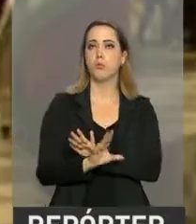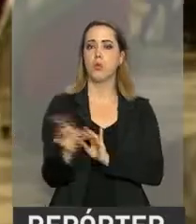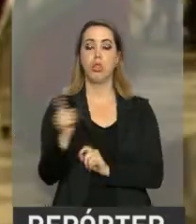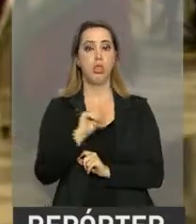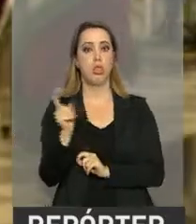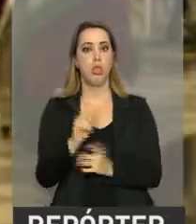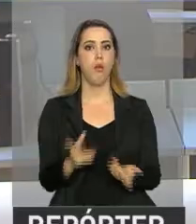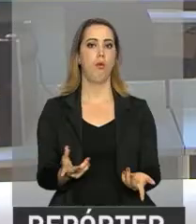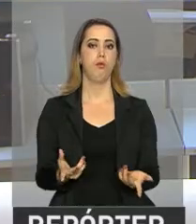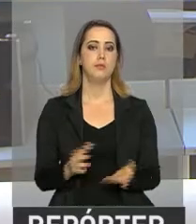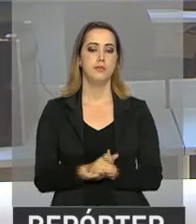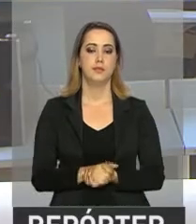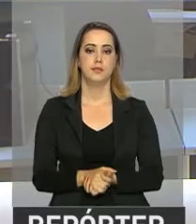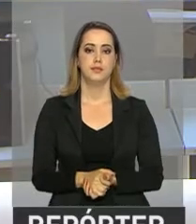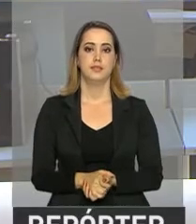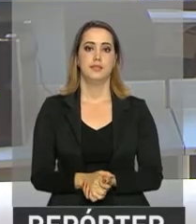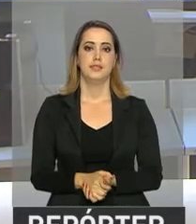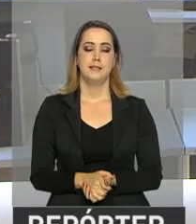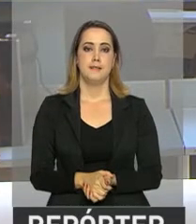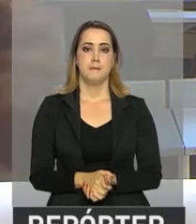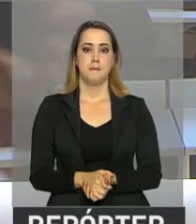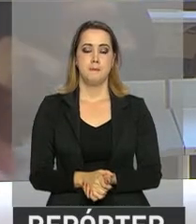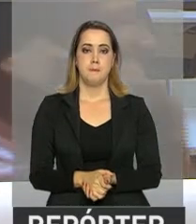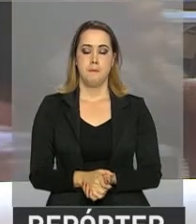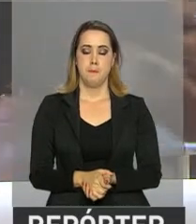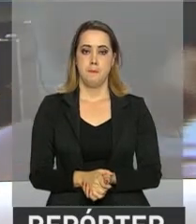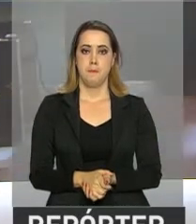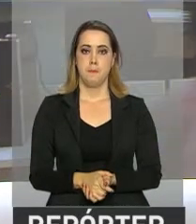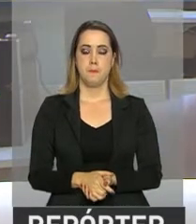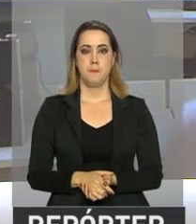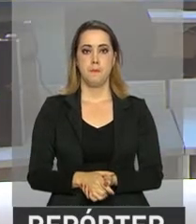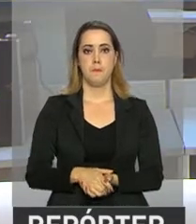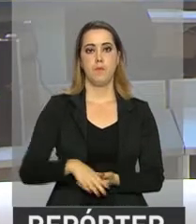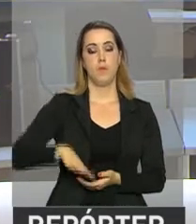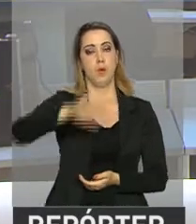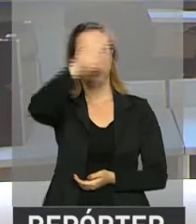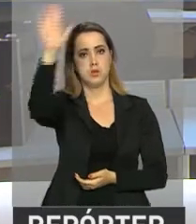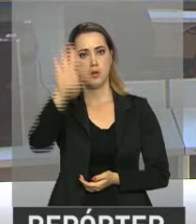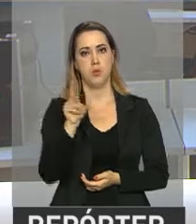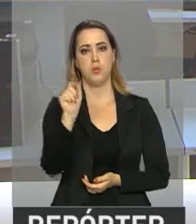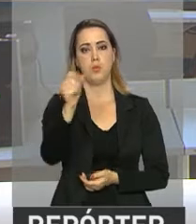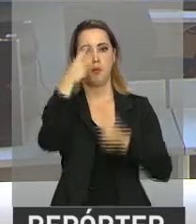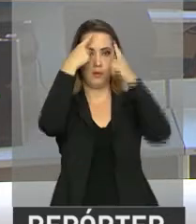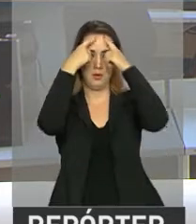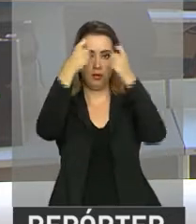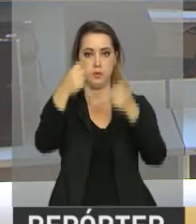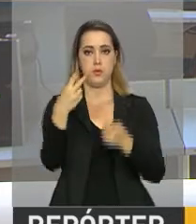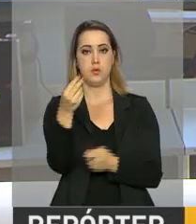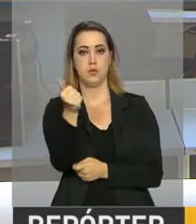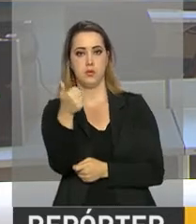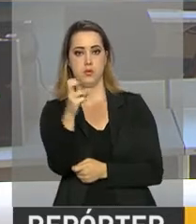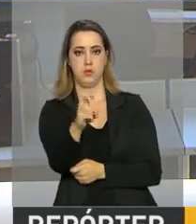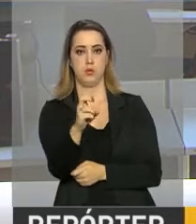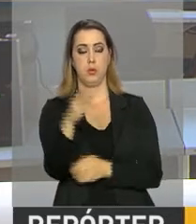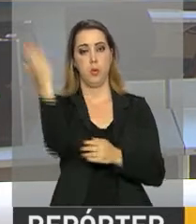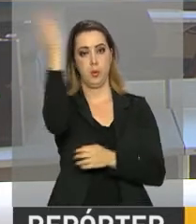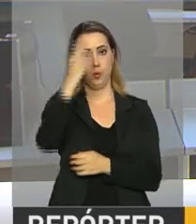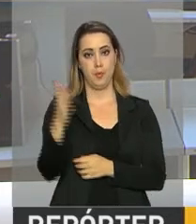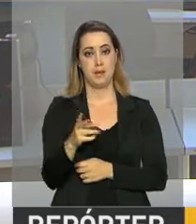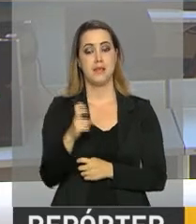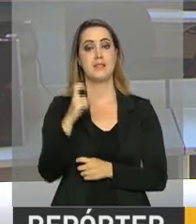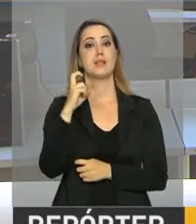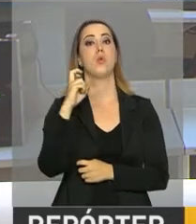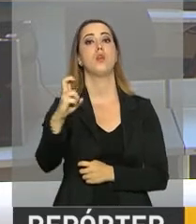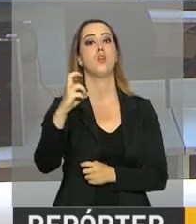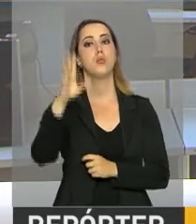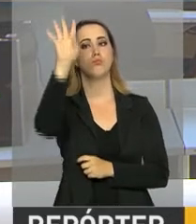mau limpa segundo o mapa da violência de 2015 o brasil está na quinta colocação mundial em